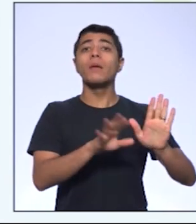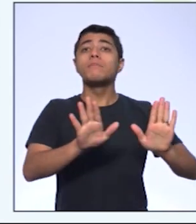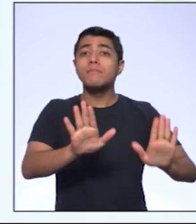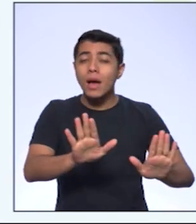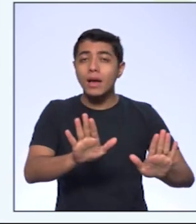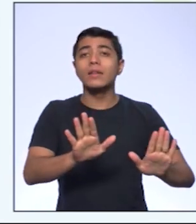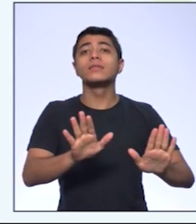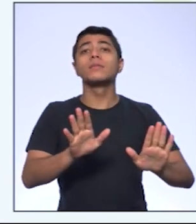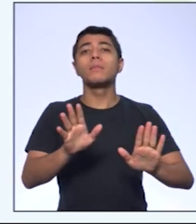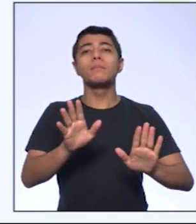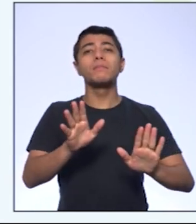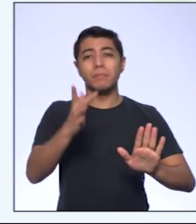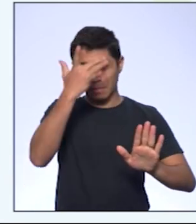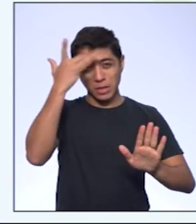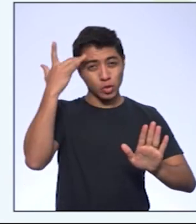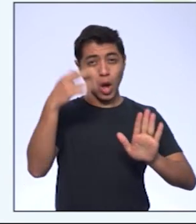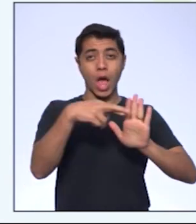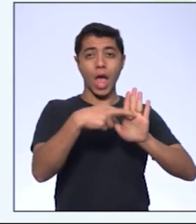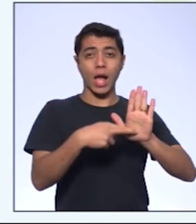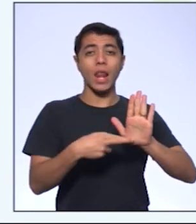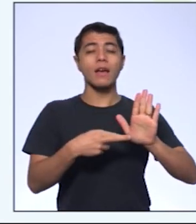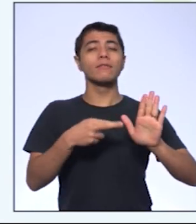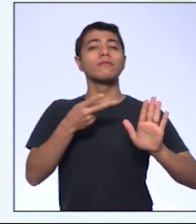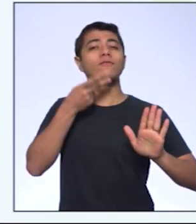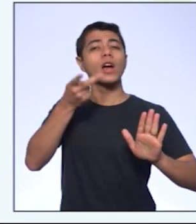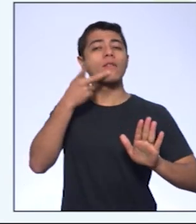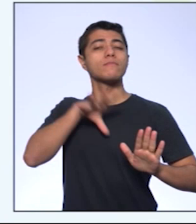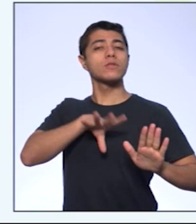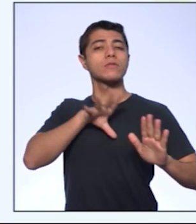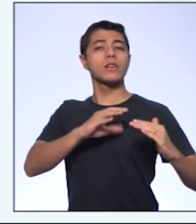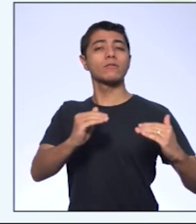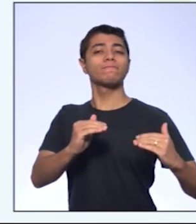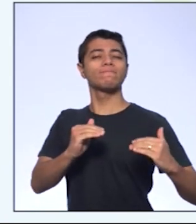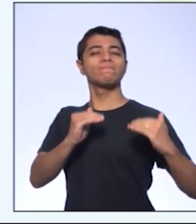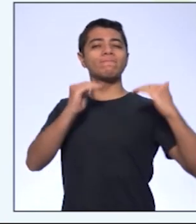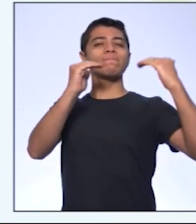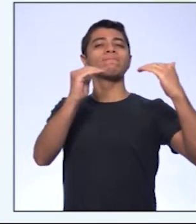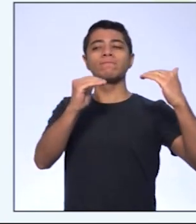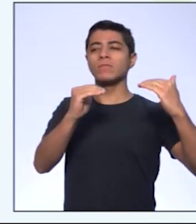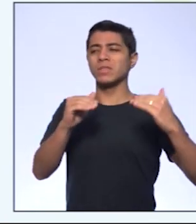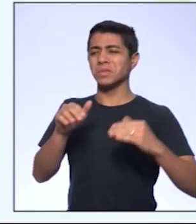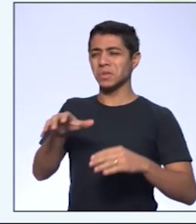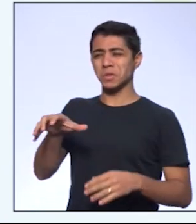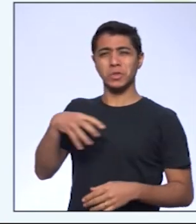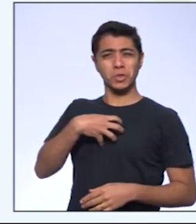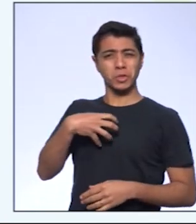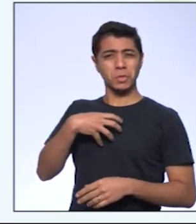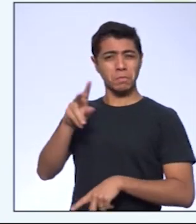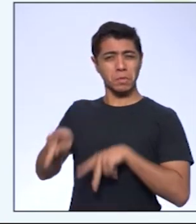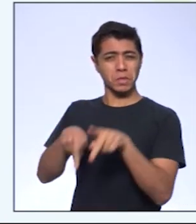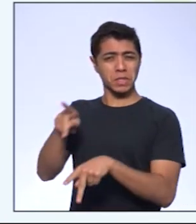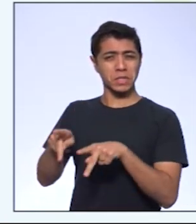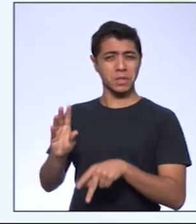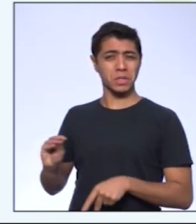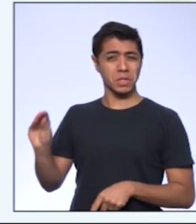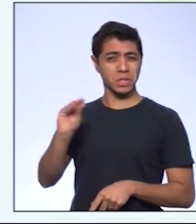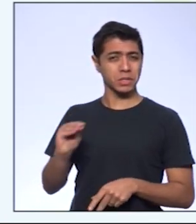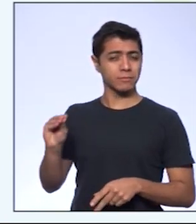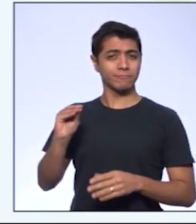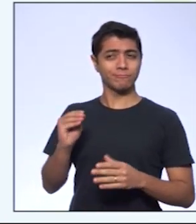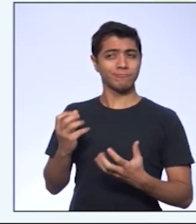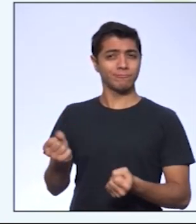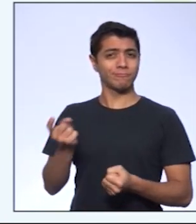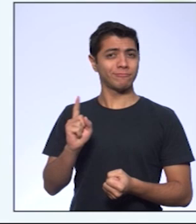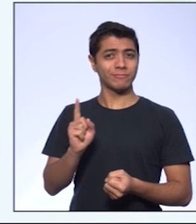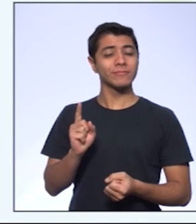norma culta, pela difusão do português de Portugal em todas as regiões do Brasil só a partir do século